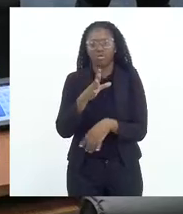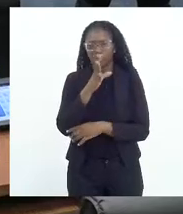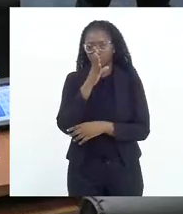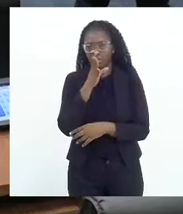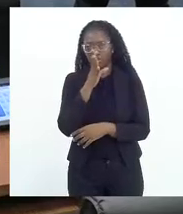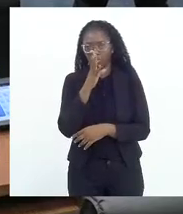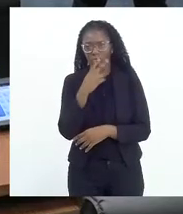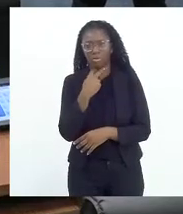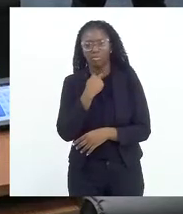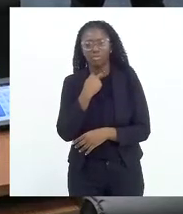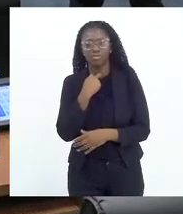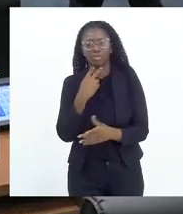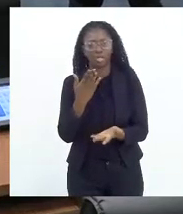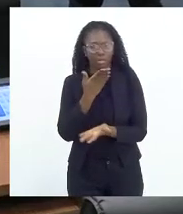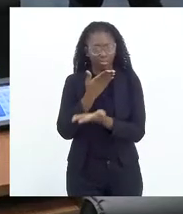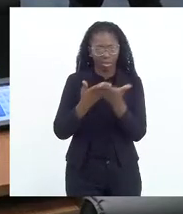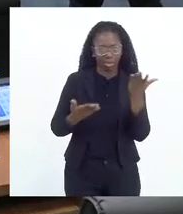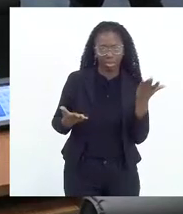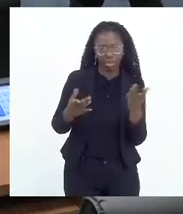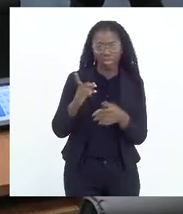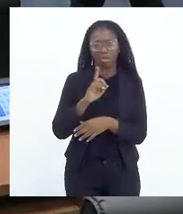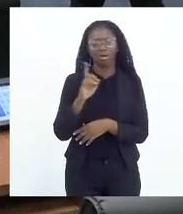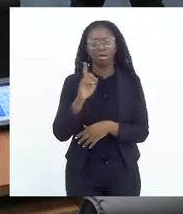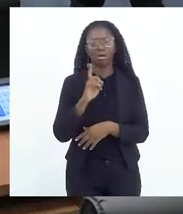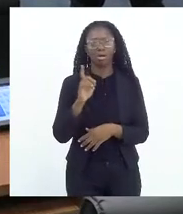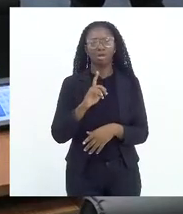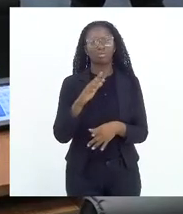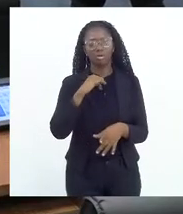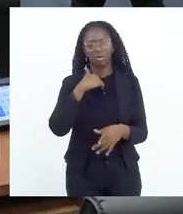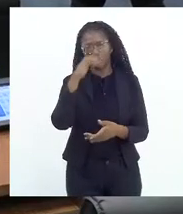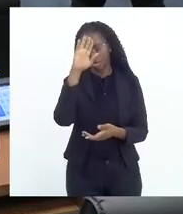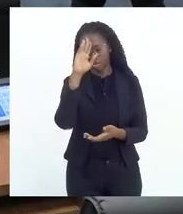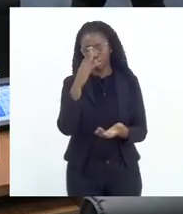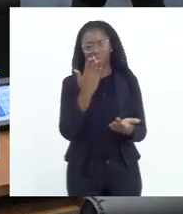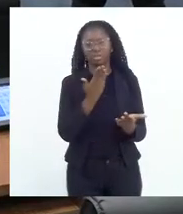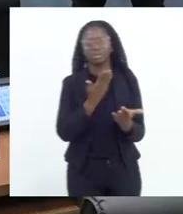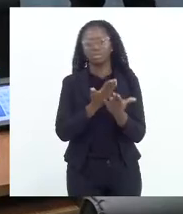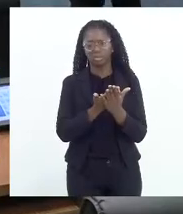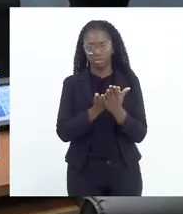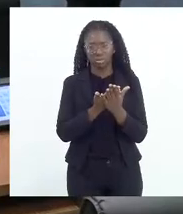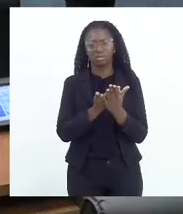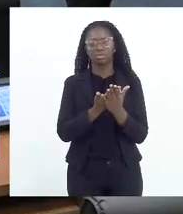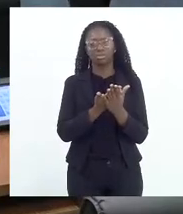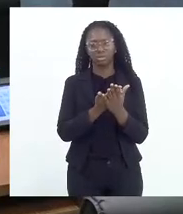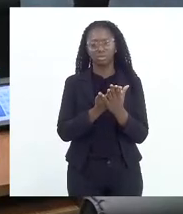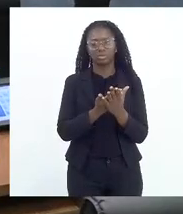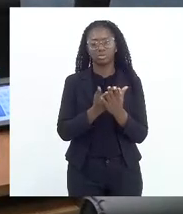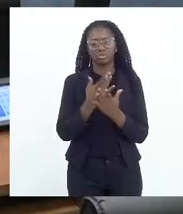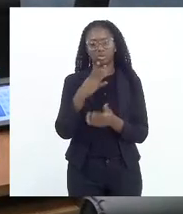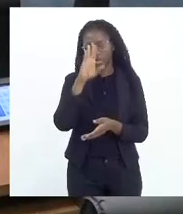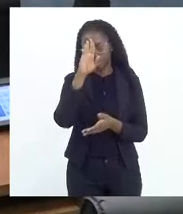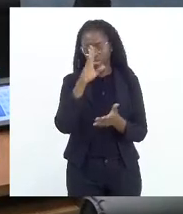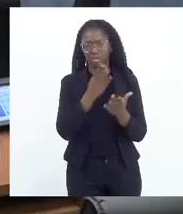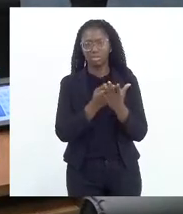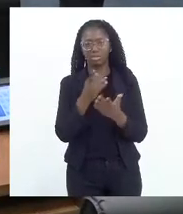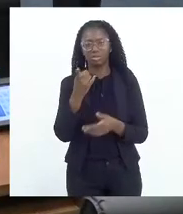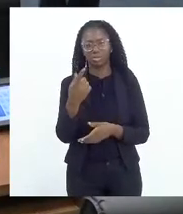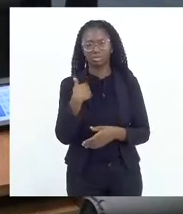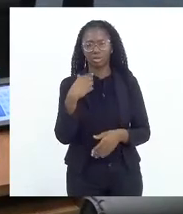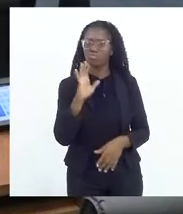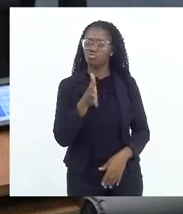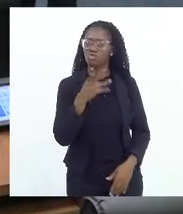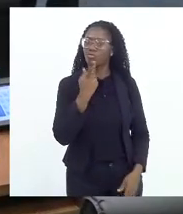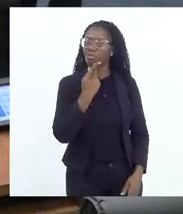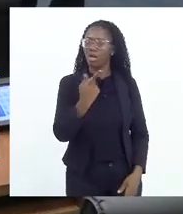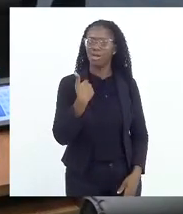não poderia deixar de fazê-lo, que acredito eu, ainda que talvez afirme isso do alto da minha